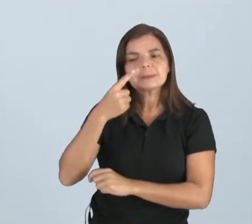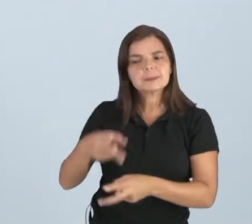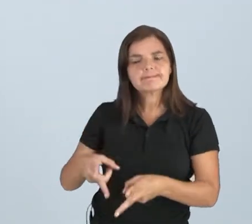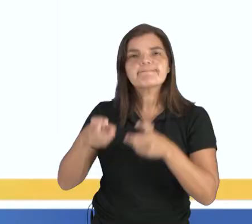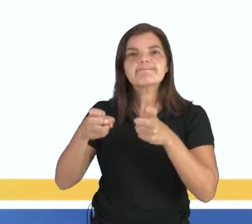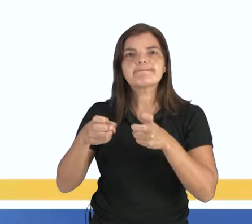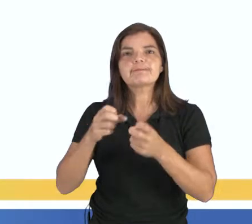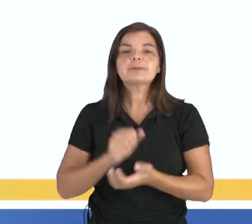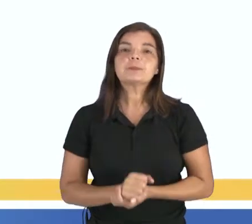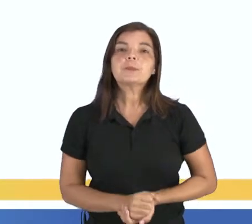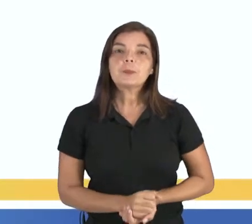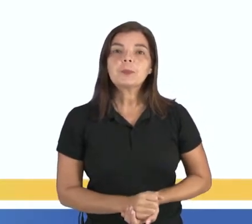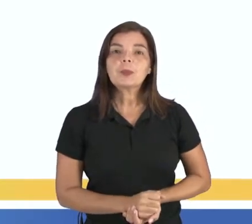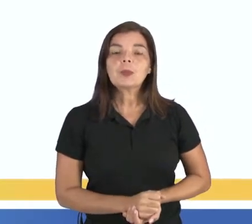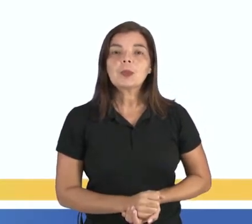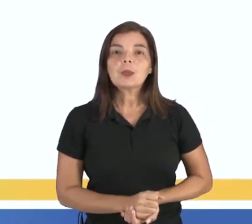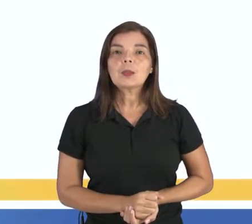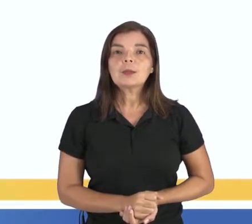perceber.